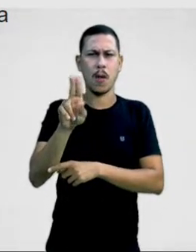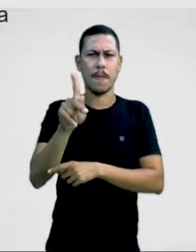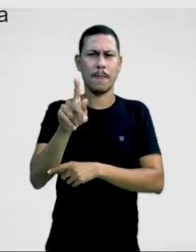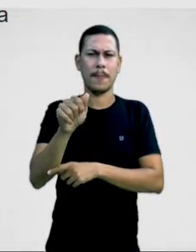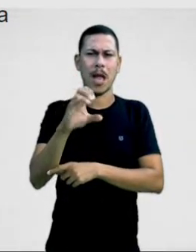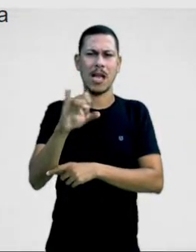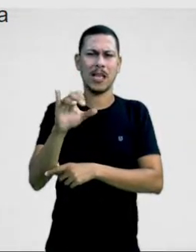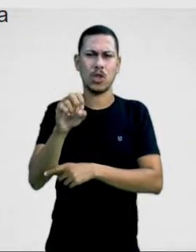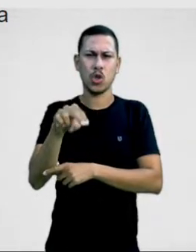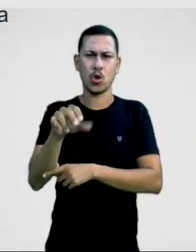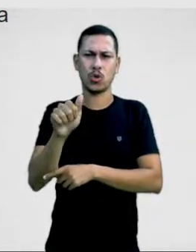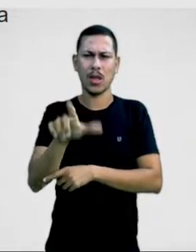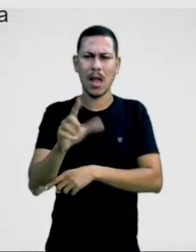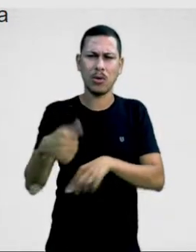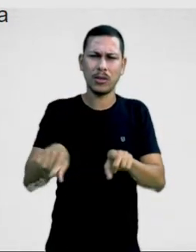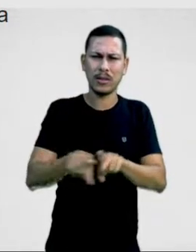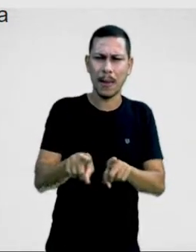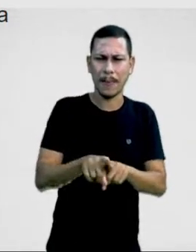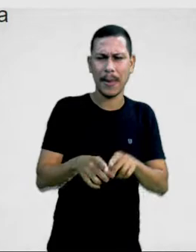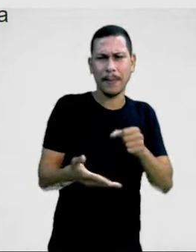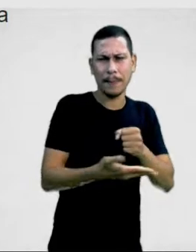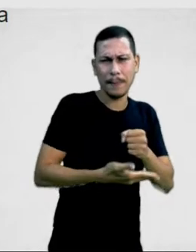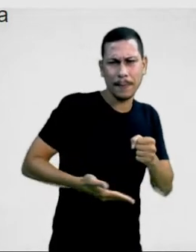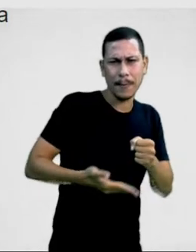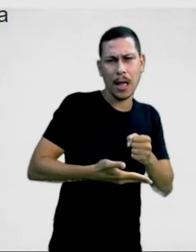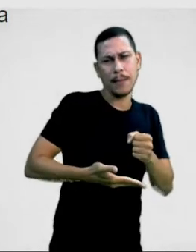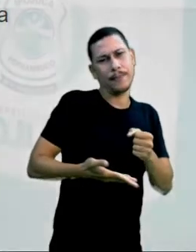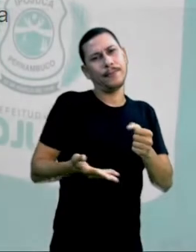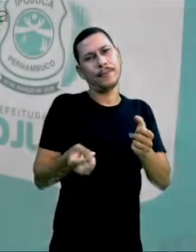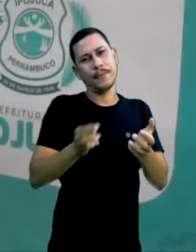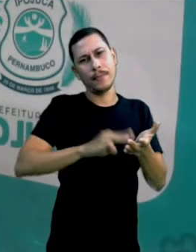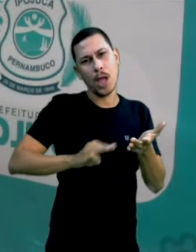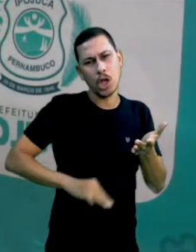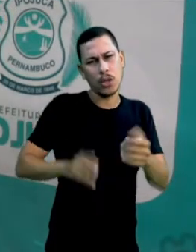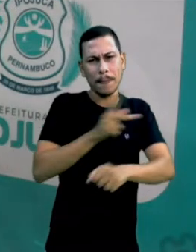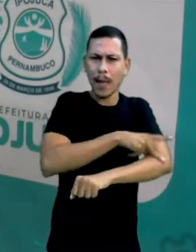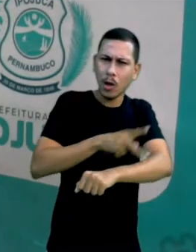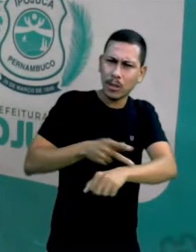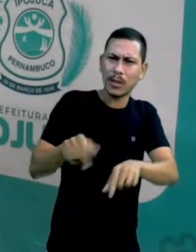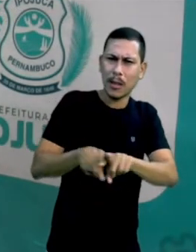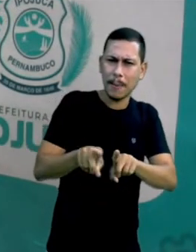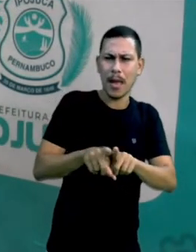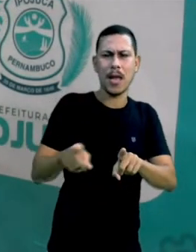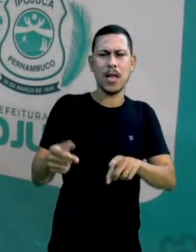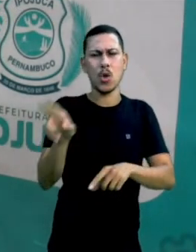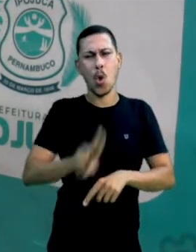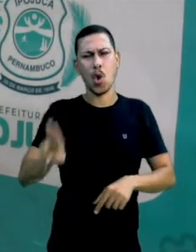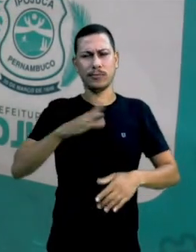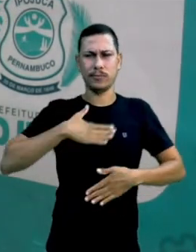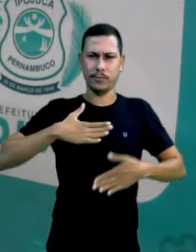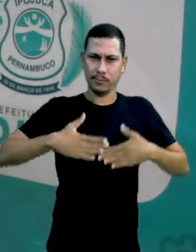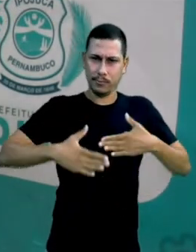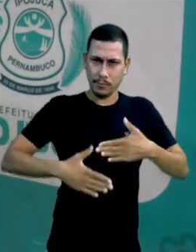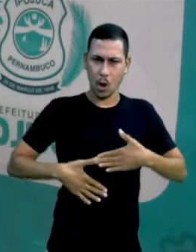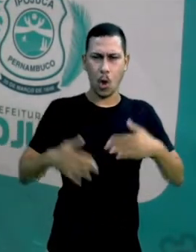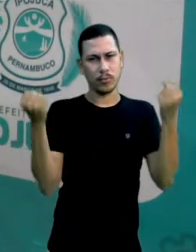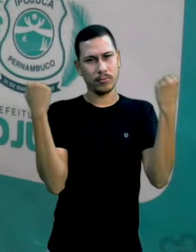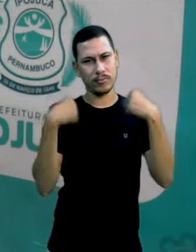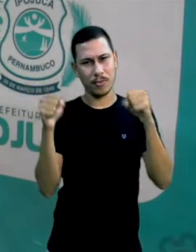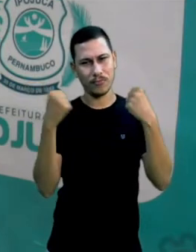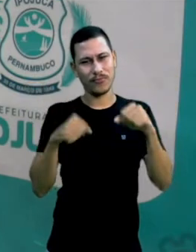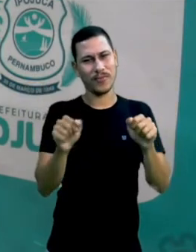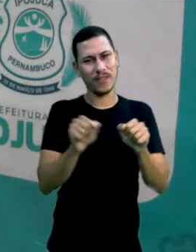Trazendo outras características para essa área, e a conscientização corporal, aonde você vai